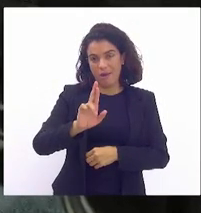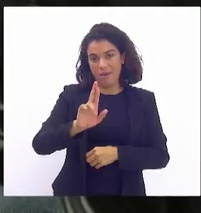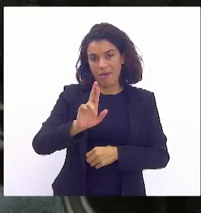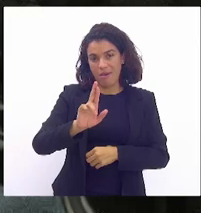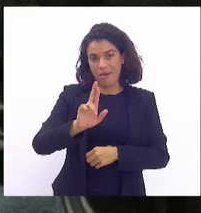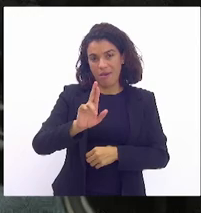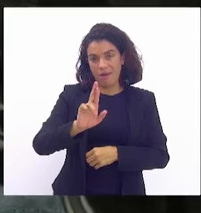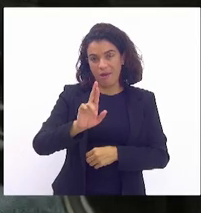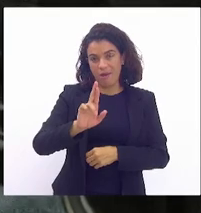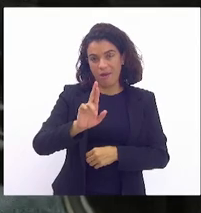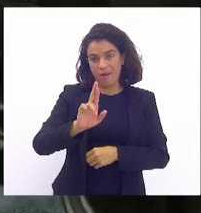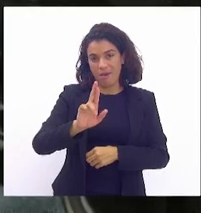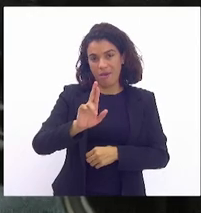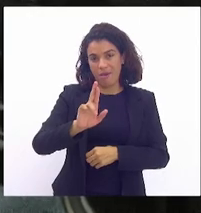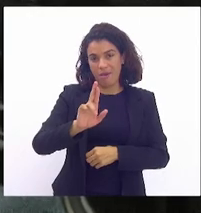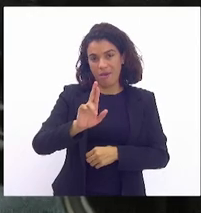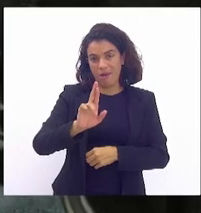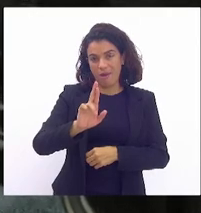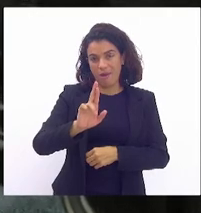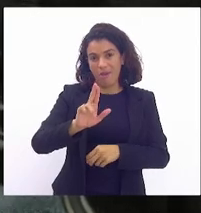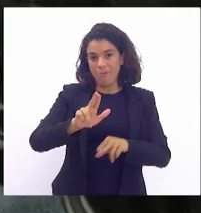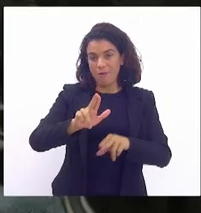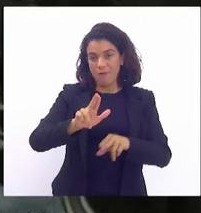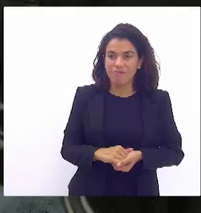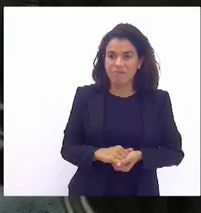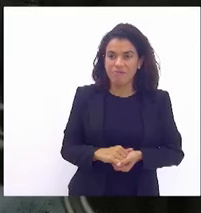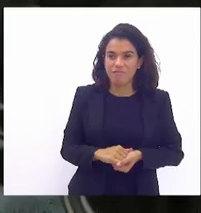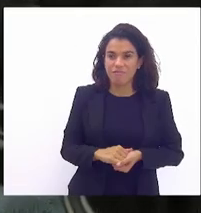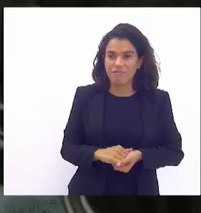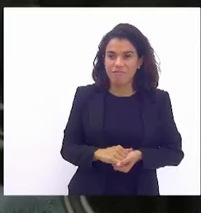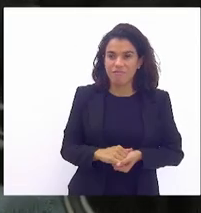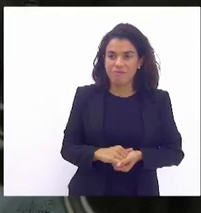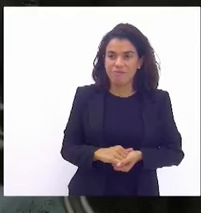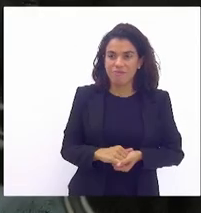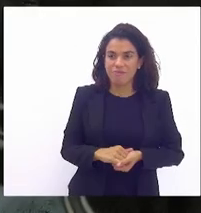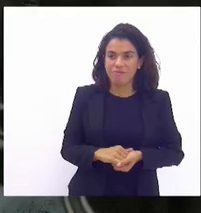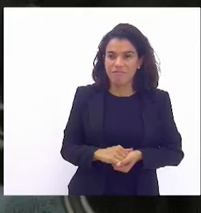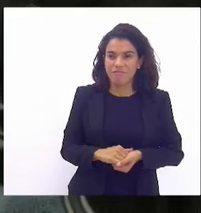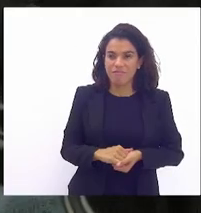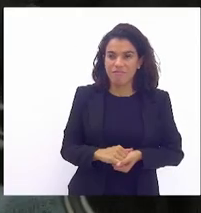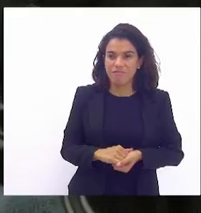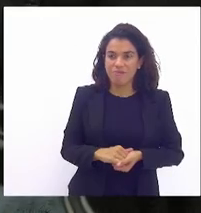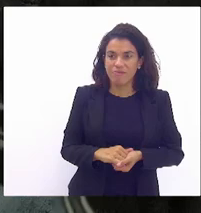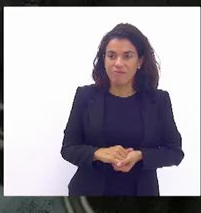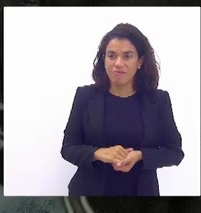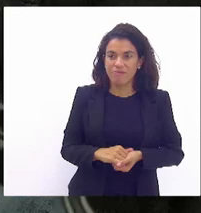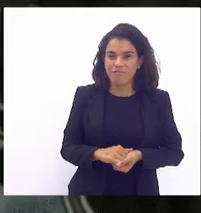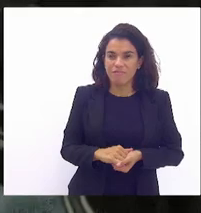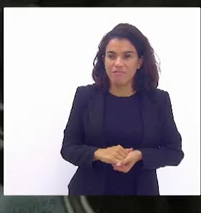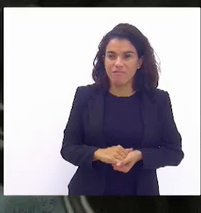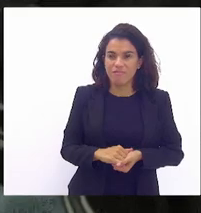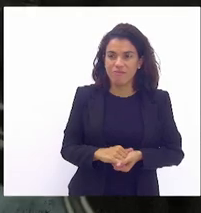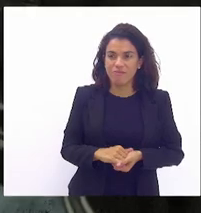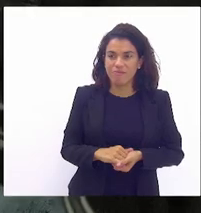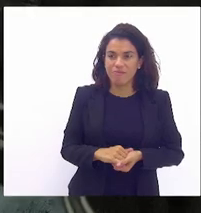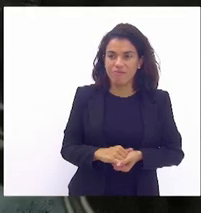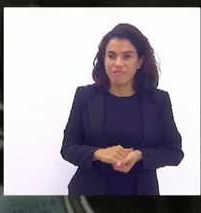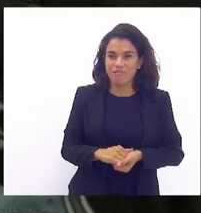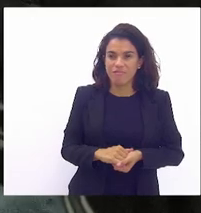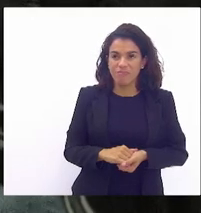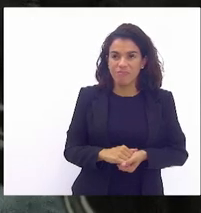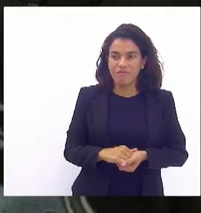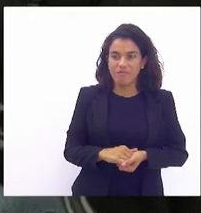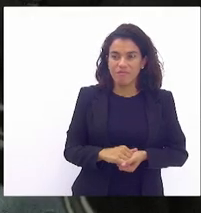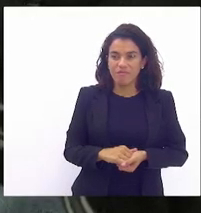ar. É disso que nós estamos falando aqui. Senhor, por favor, conclui, por favor. Conclui, por favor. Posso dar mais um